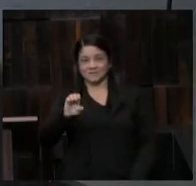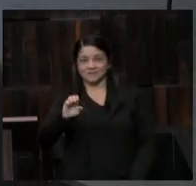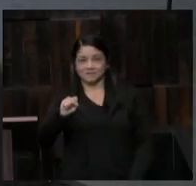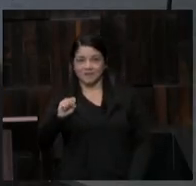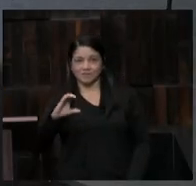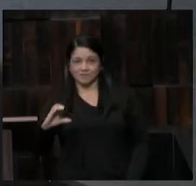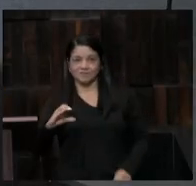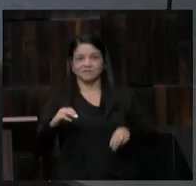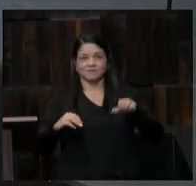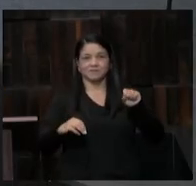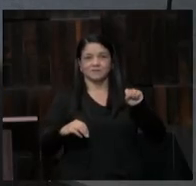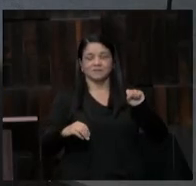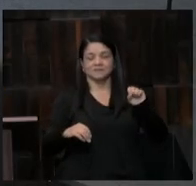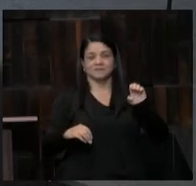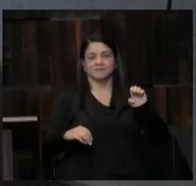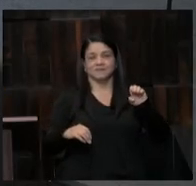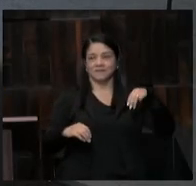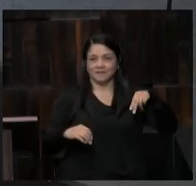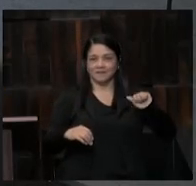Janeiro.